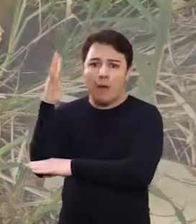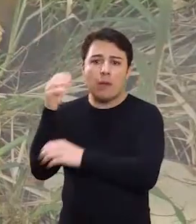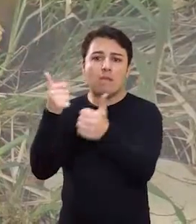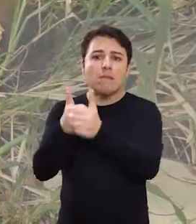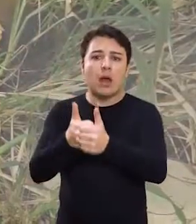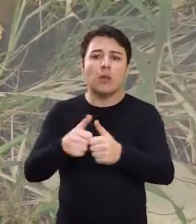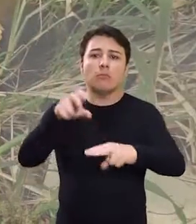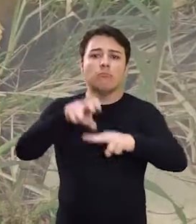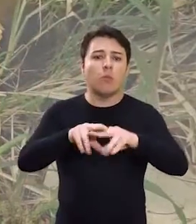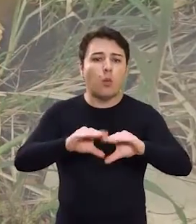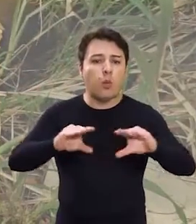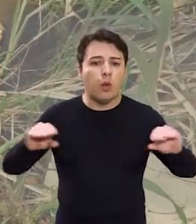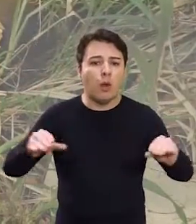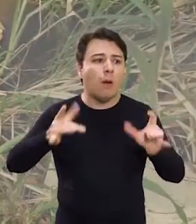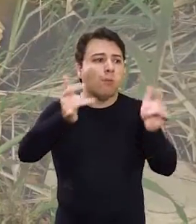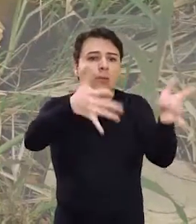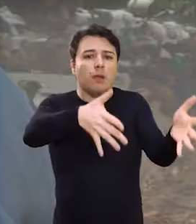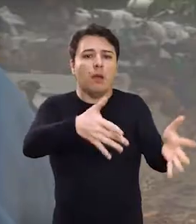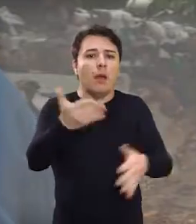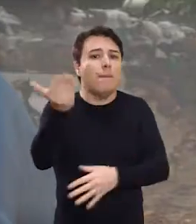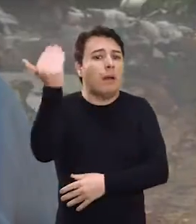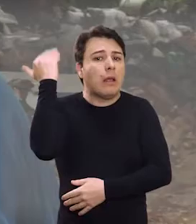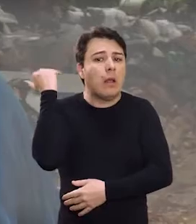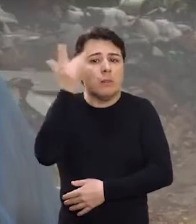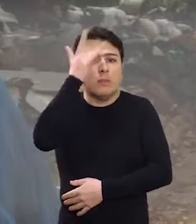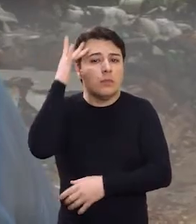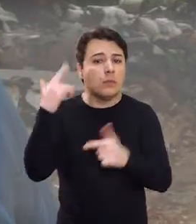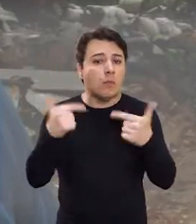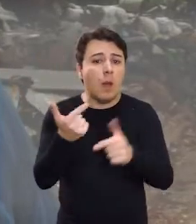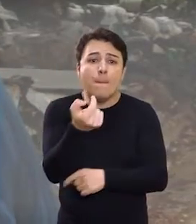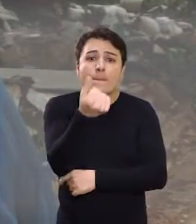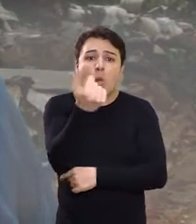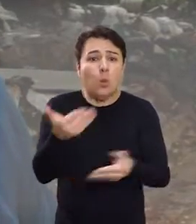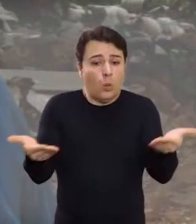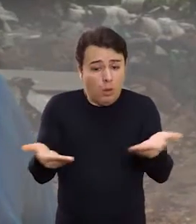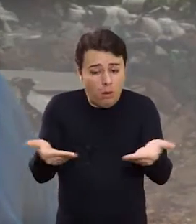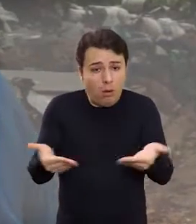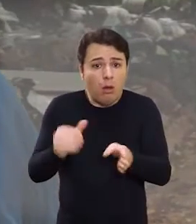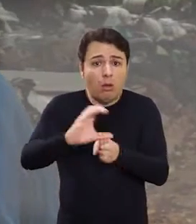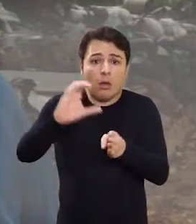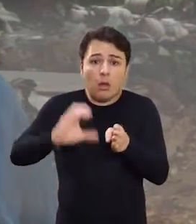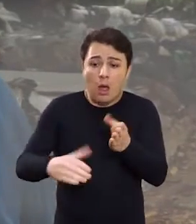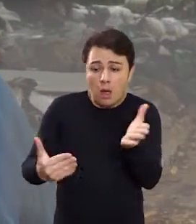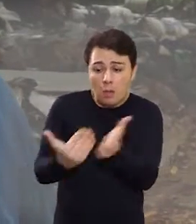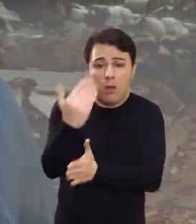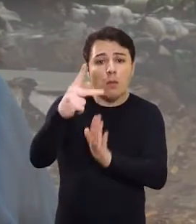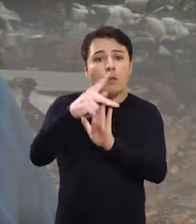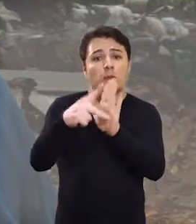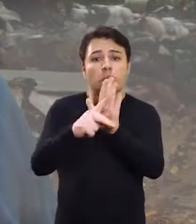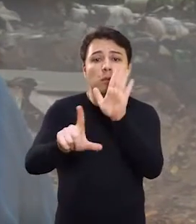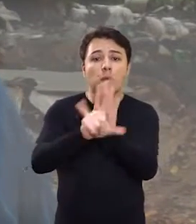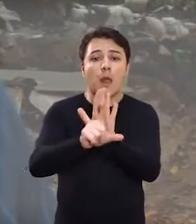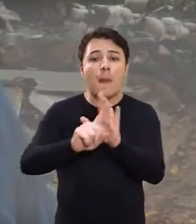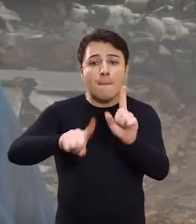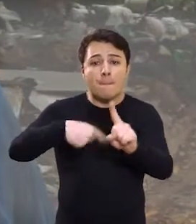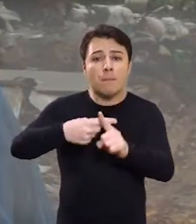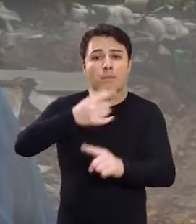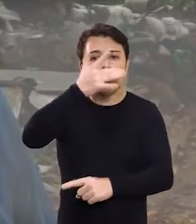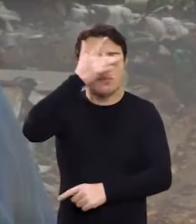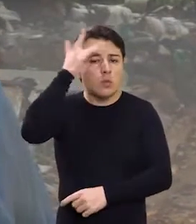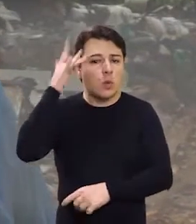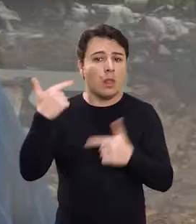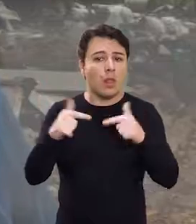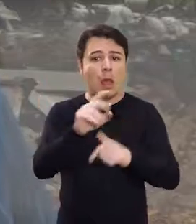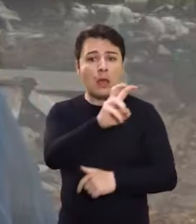antigamente tinha sofá baixas Mangueiras naquela época faltava a gente para fazer a limpeza para cuidar hoje nós estamos